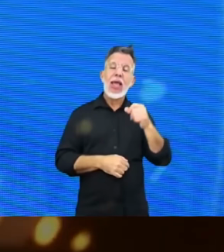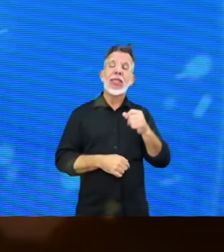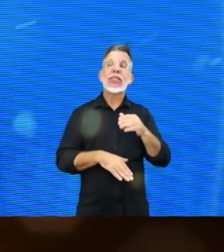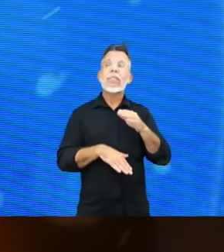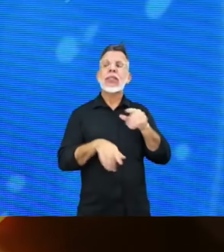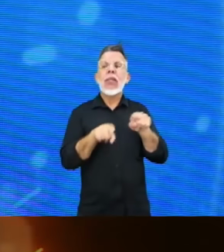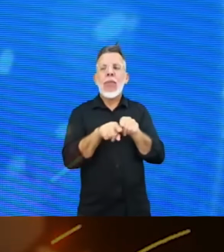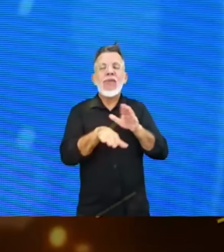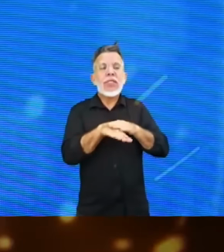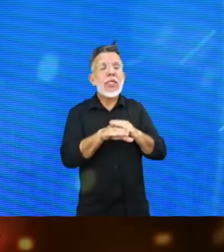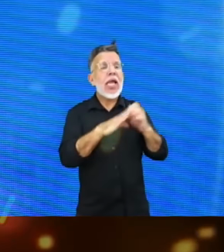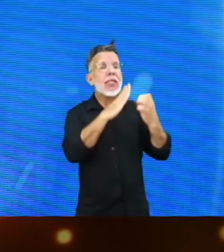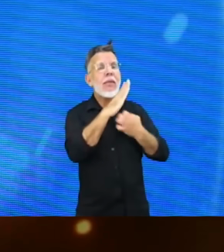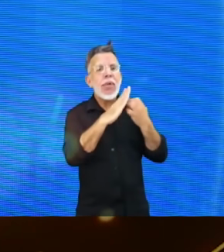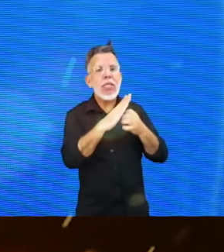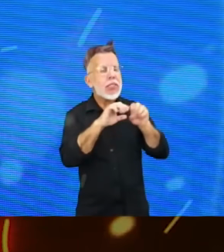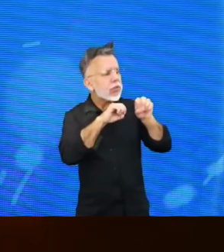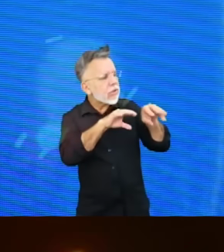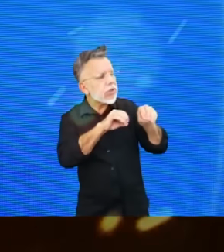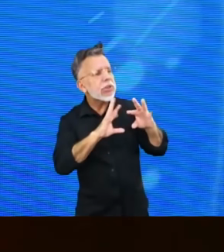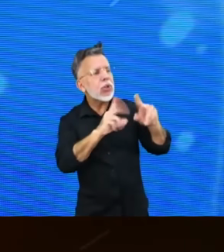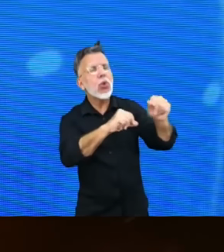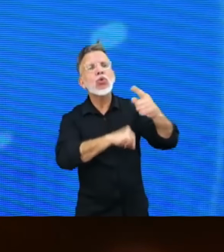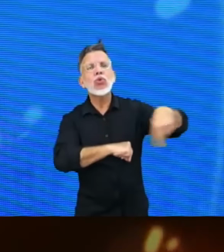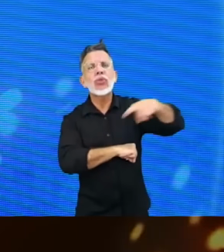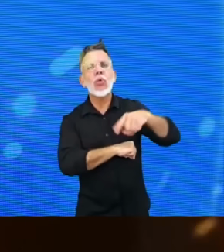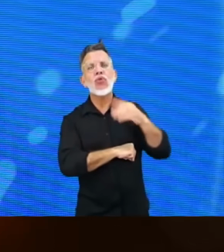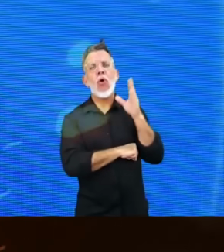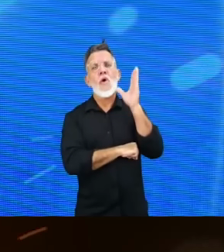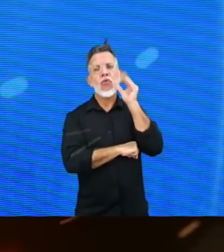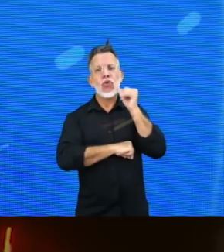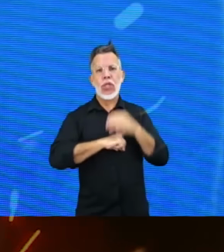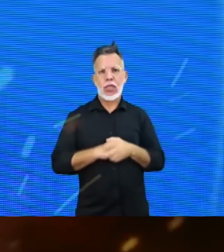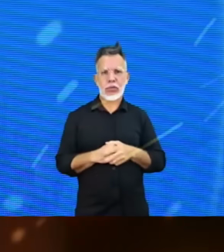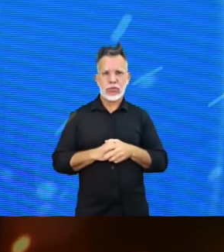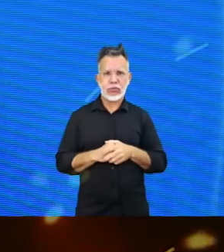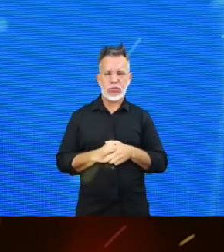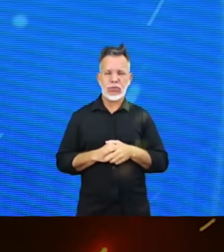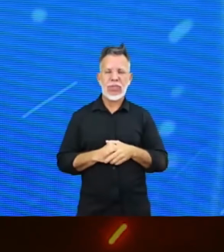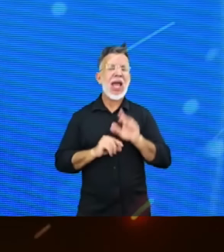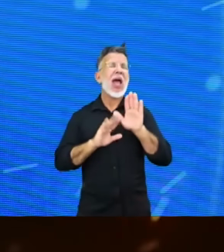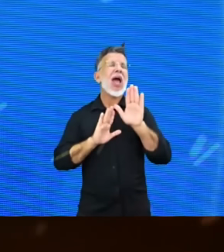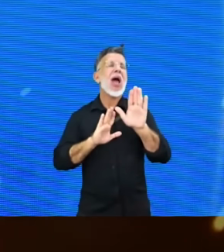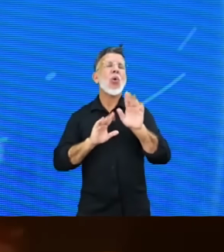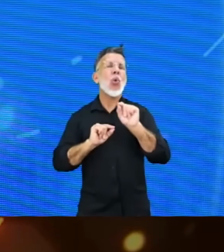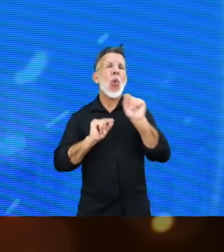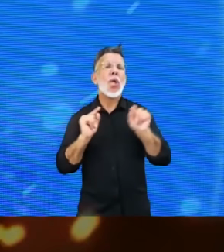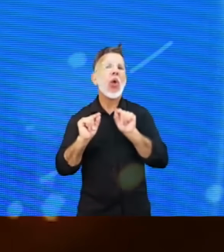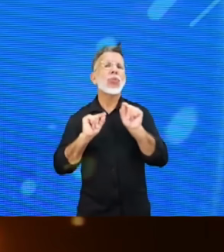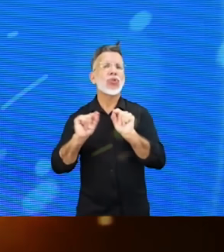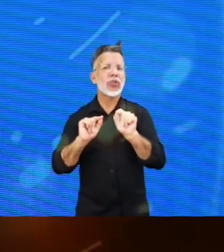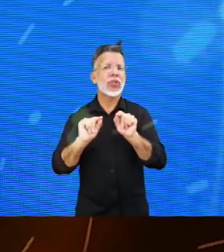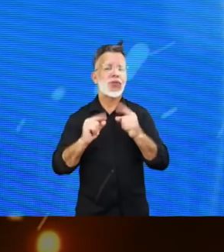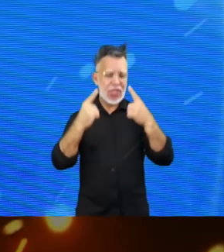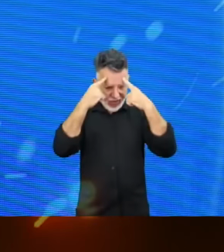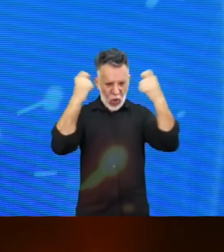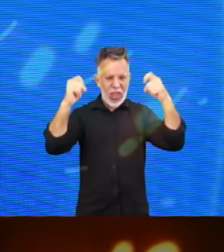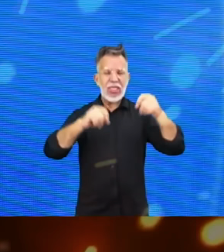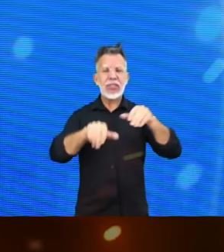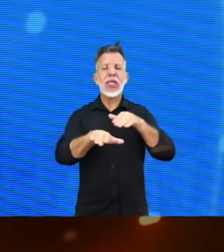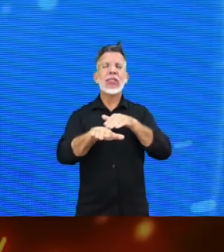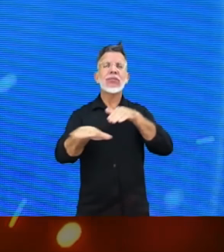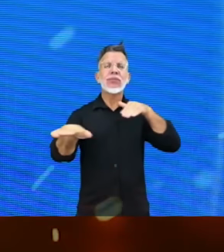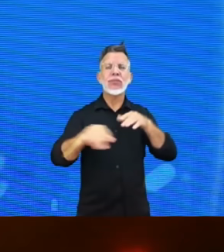né com seus colaboradores Qual que é o motivo né dessa violência no trânsito essa violência do trânsito é decorrência de não cumprir